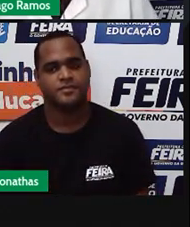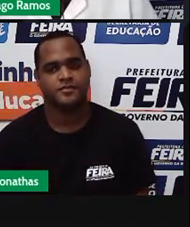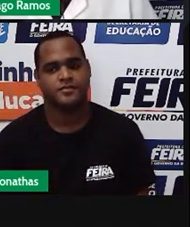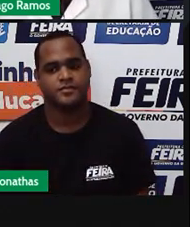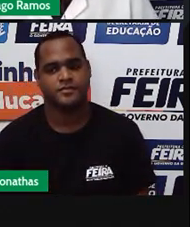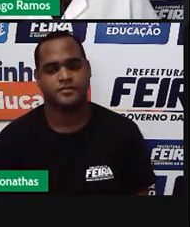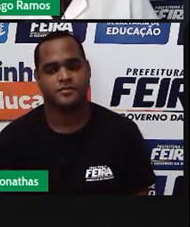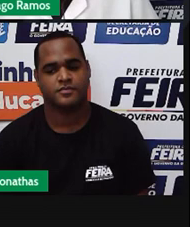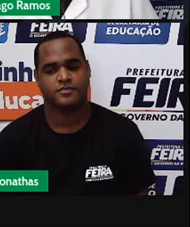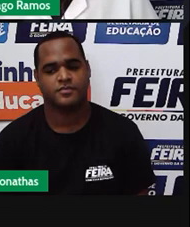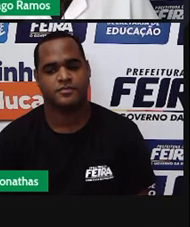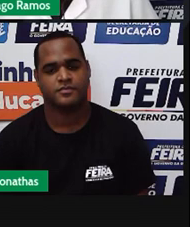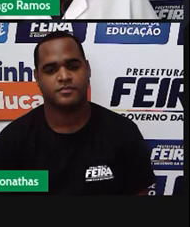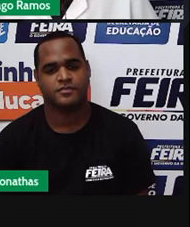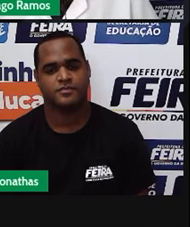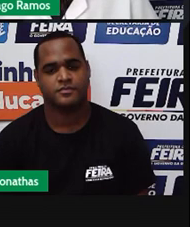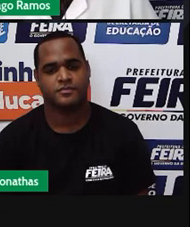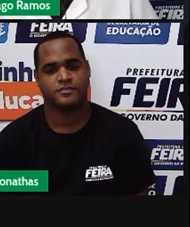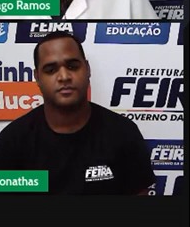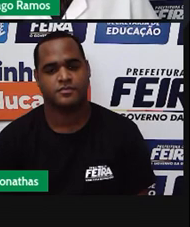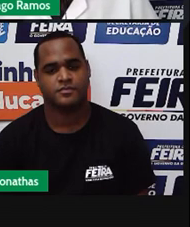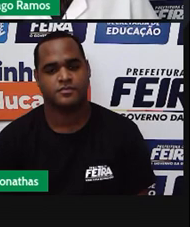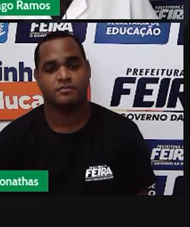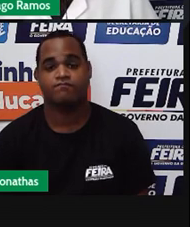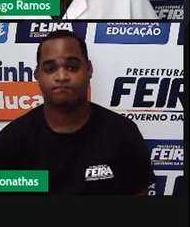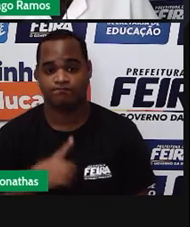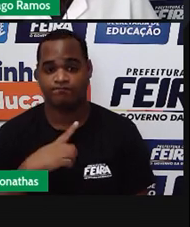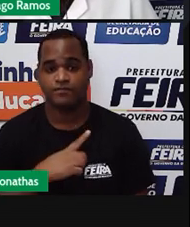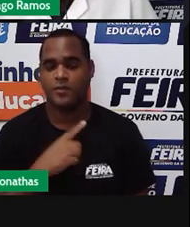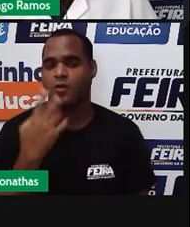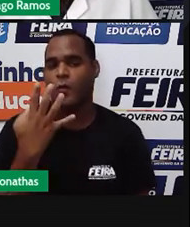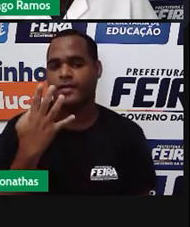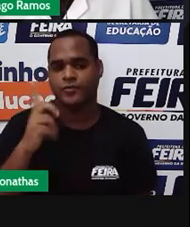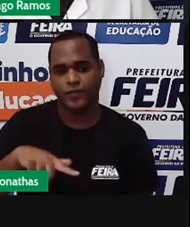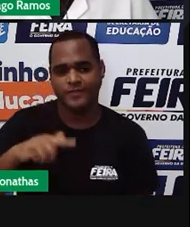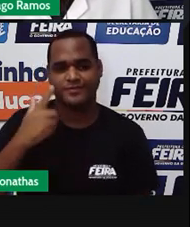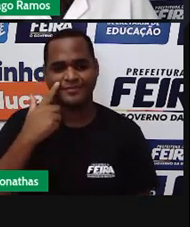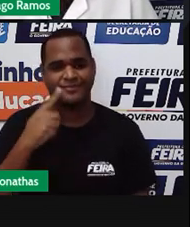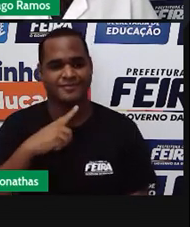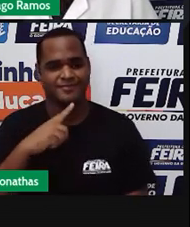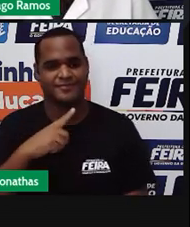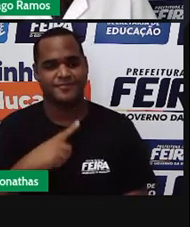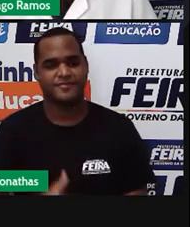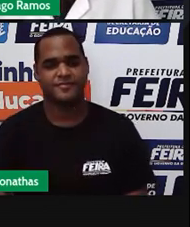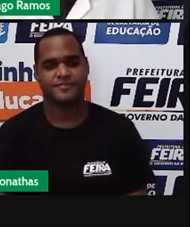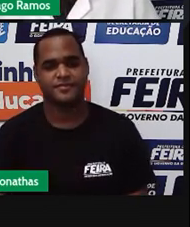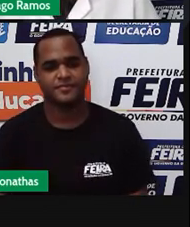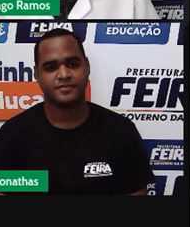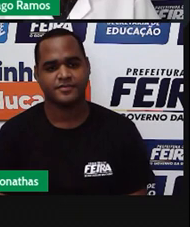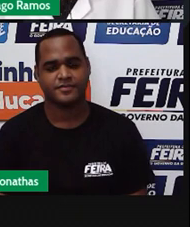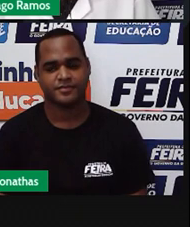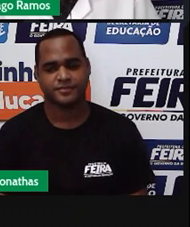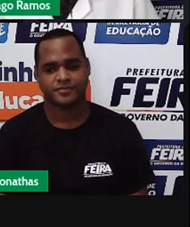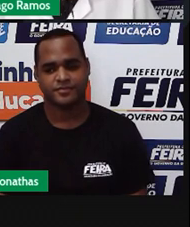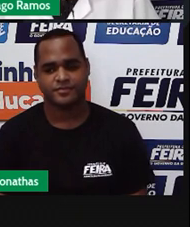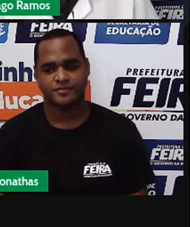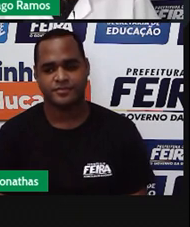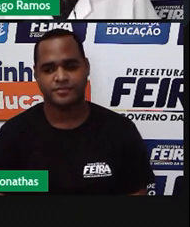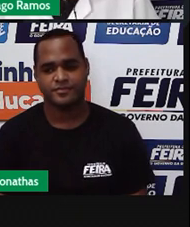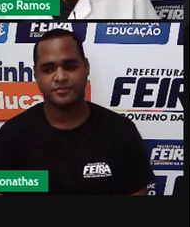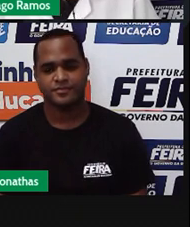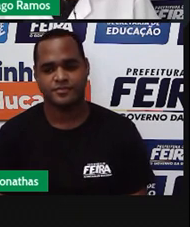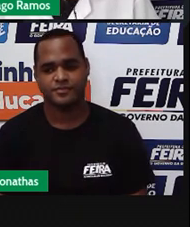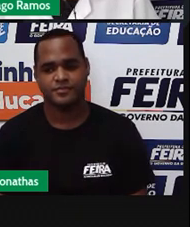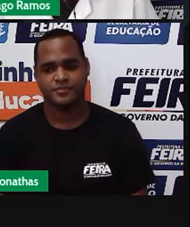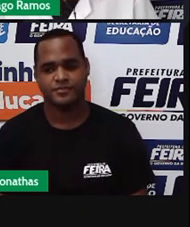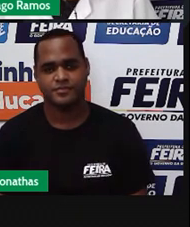e eu vou replicar aqui ó 4 quadradinhos de novo E aí vamos lá vamos